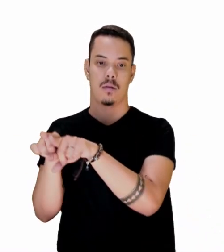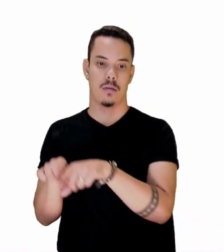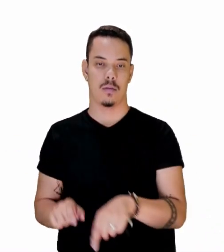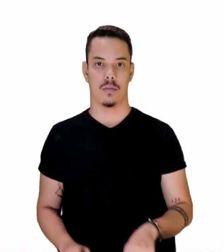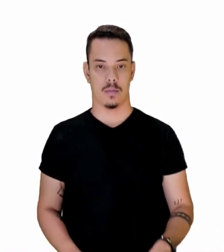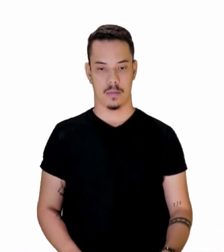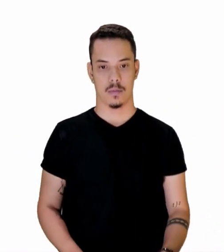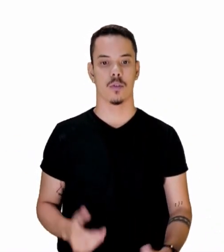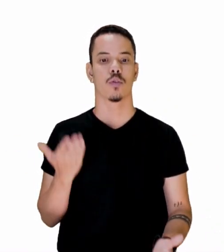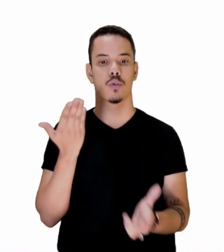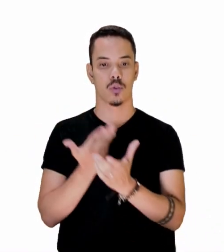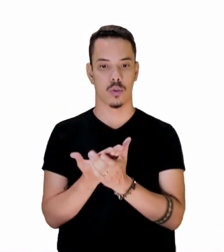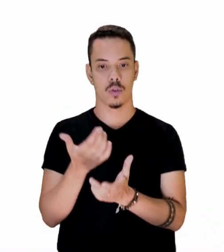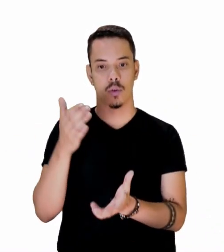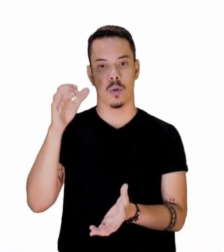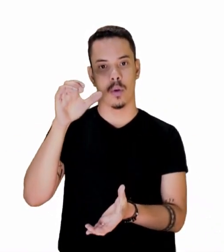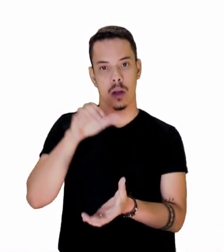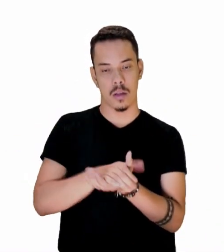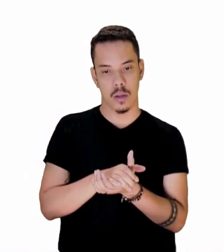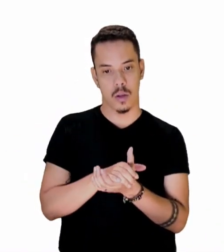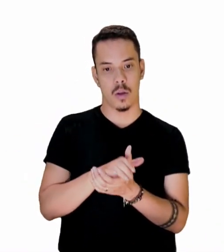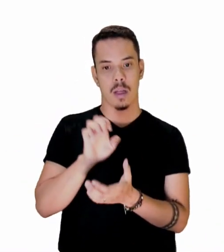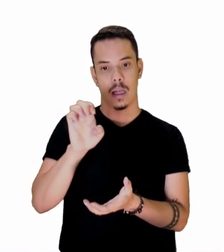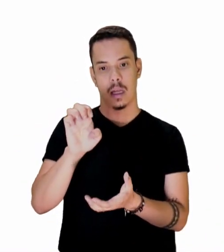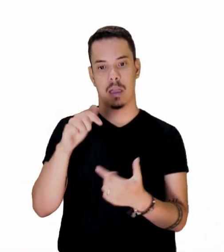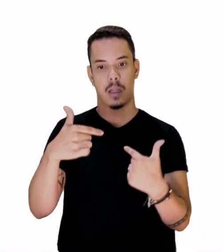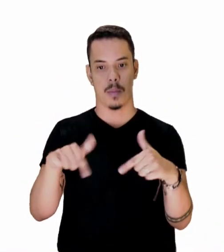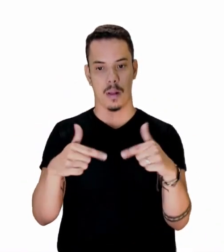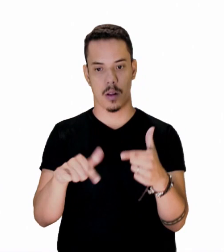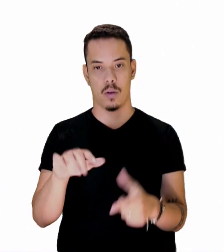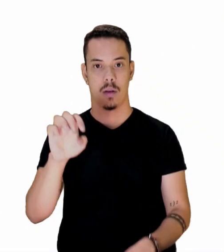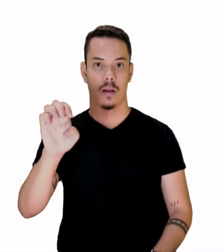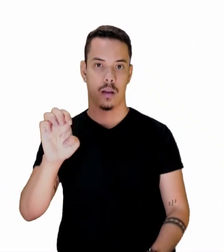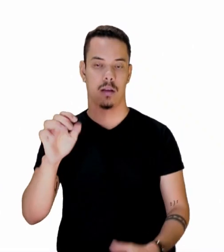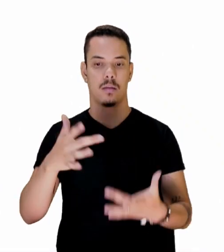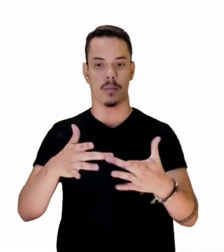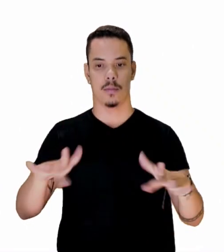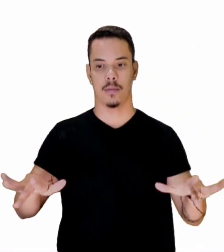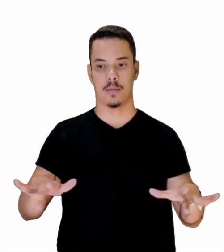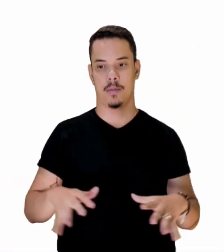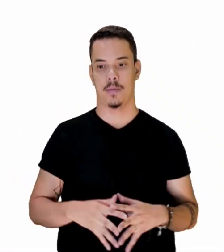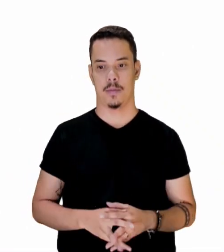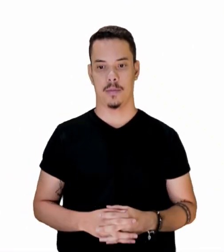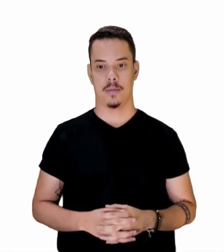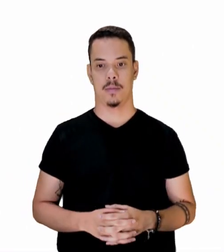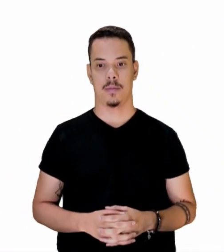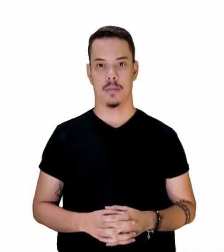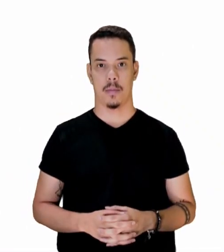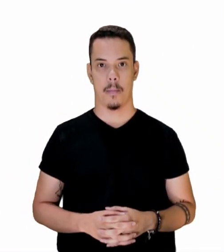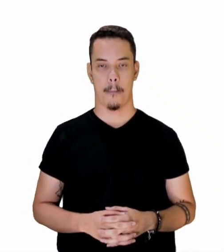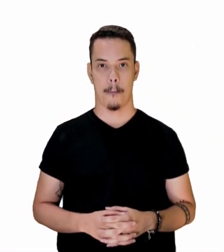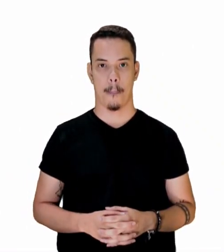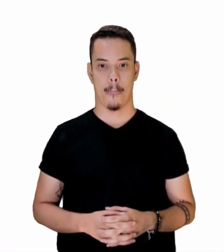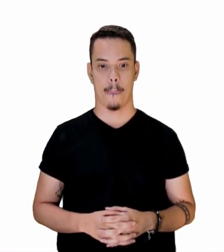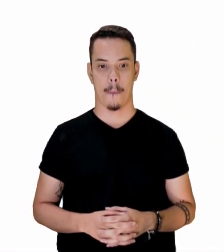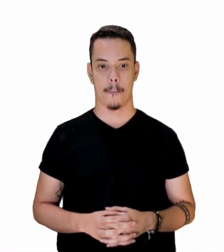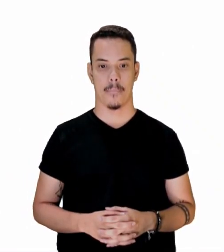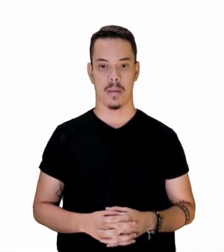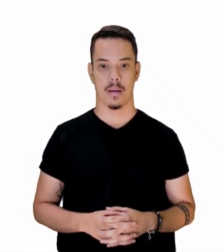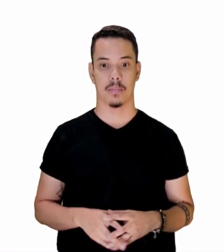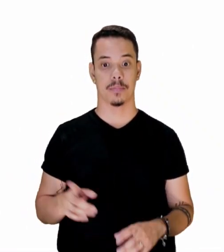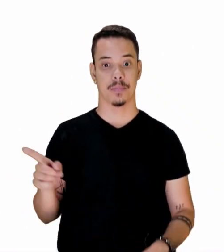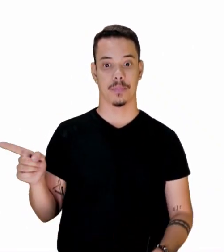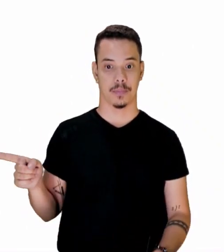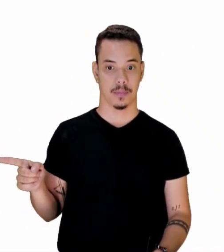conjunção. Estudou e, casou e, trabalhou e, separou-se. E a